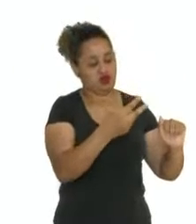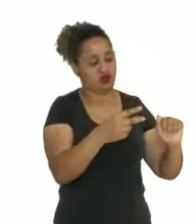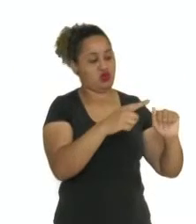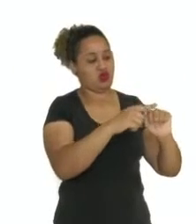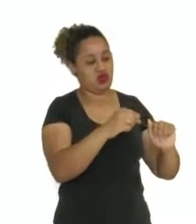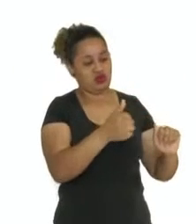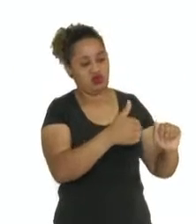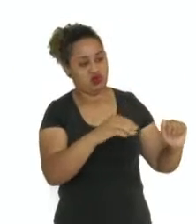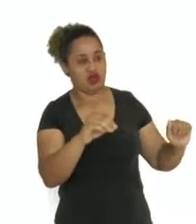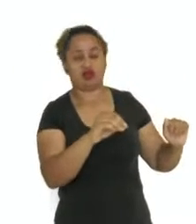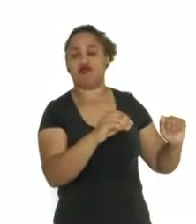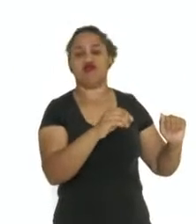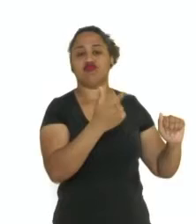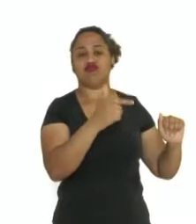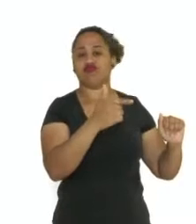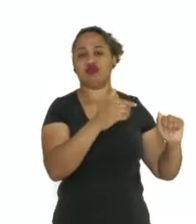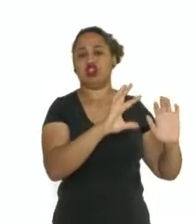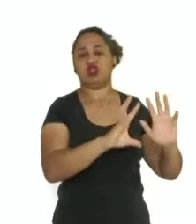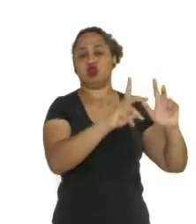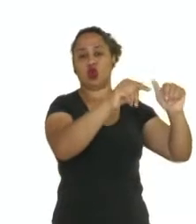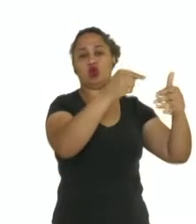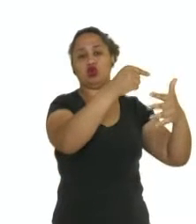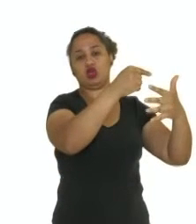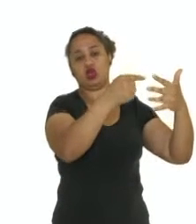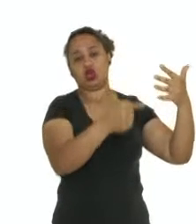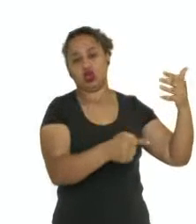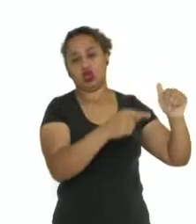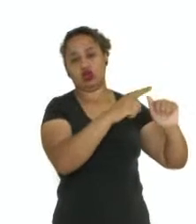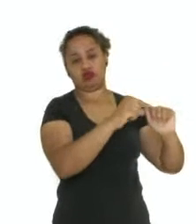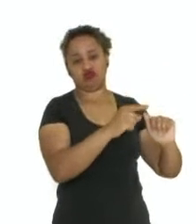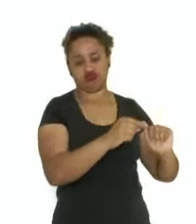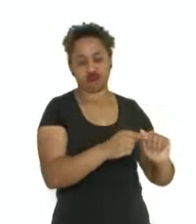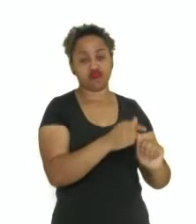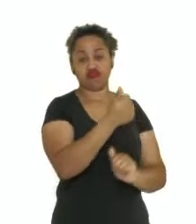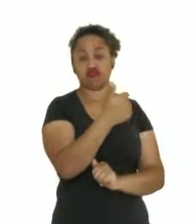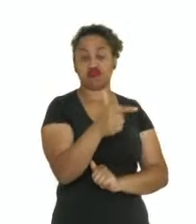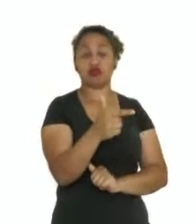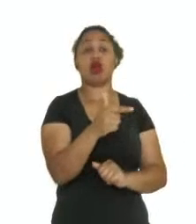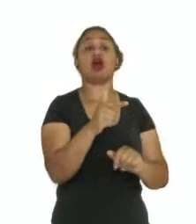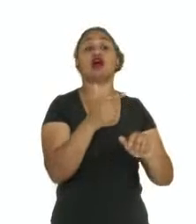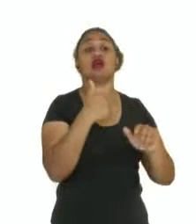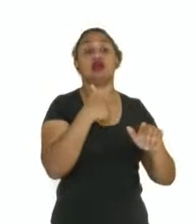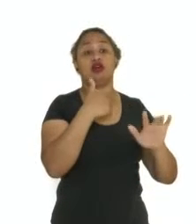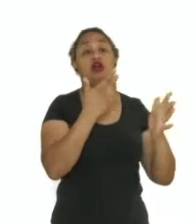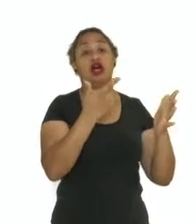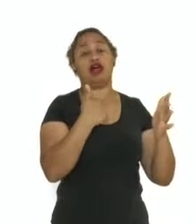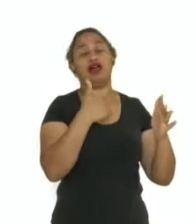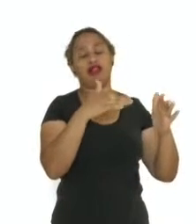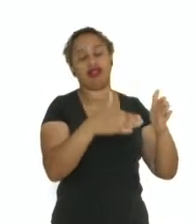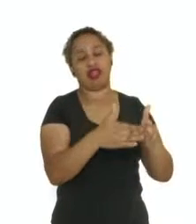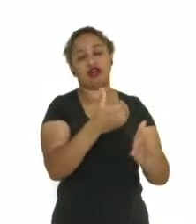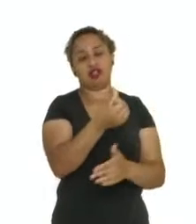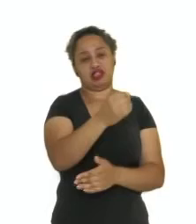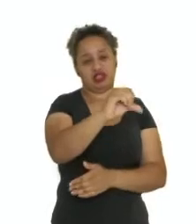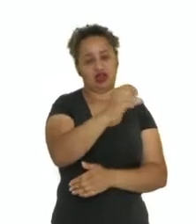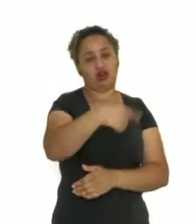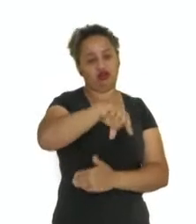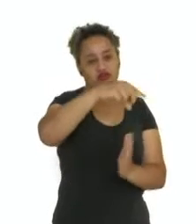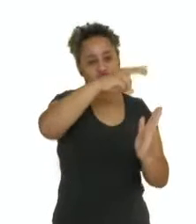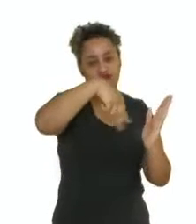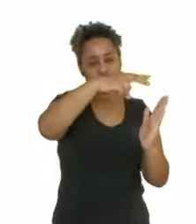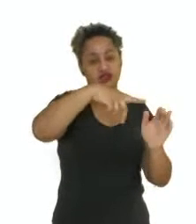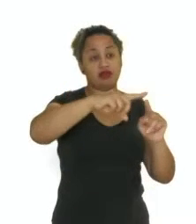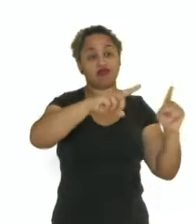10º, o 11, o 12 e assim por sequência, até chegar no 69, que iremos ler, nós temos